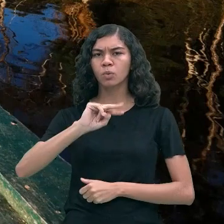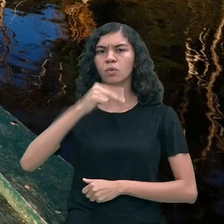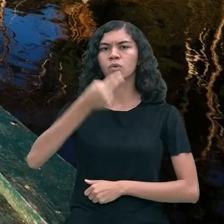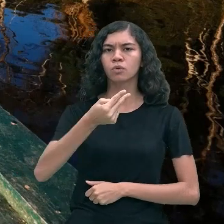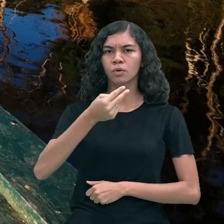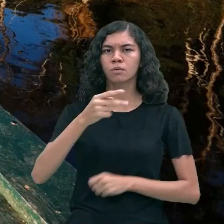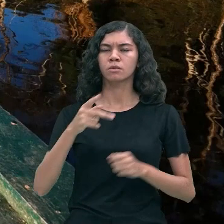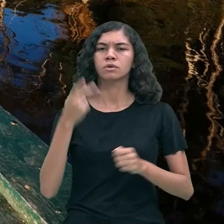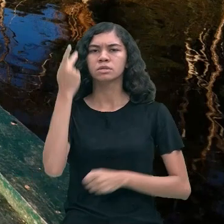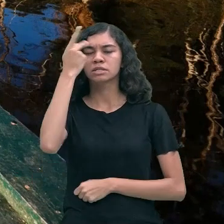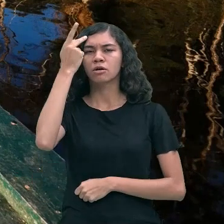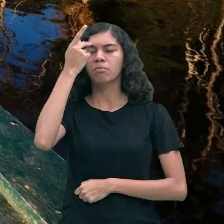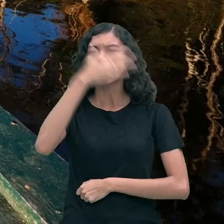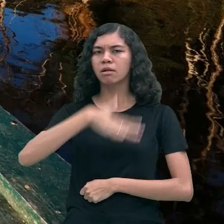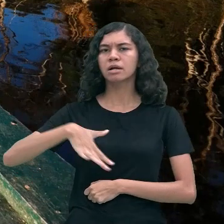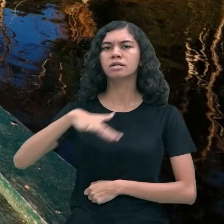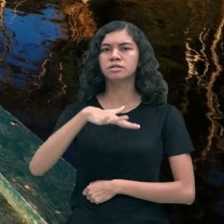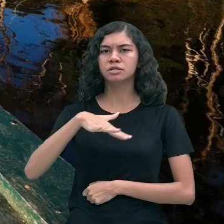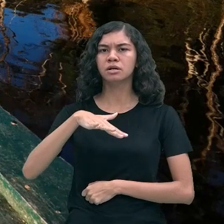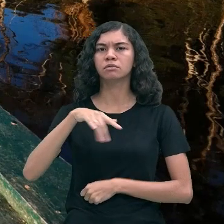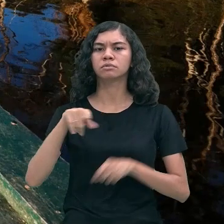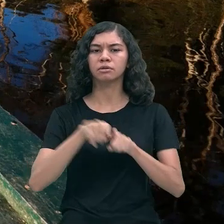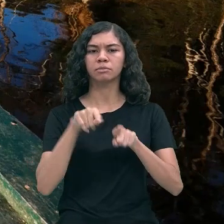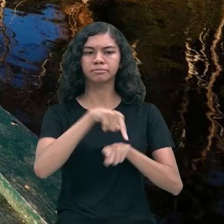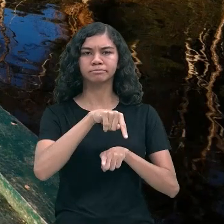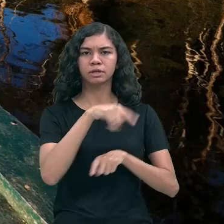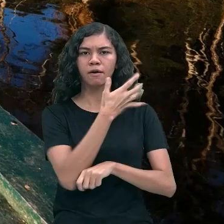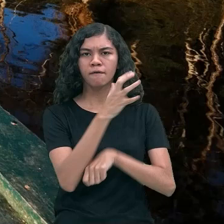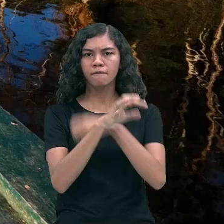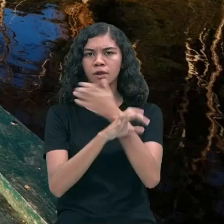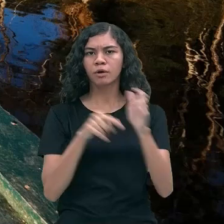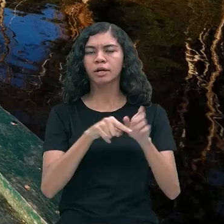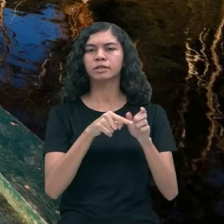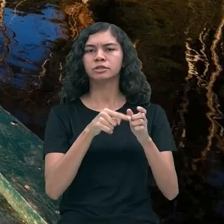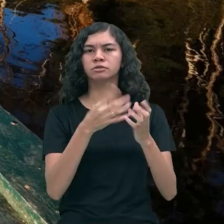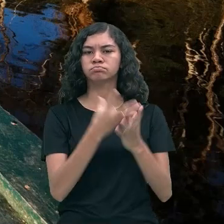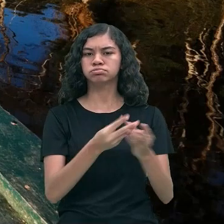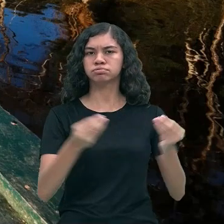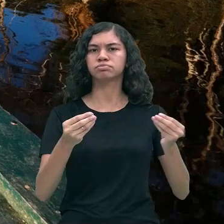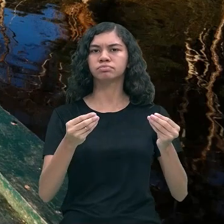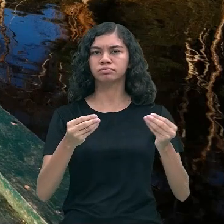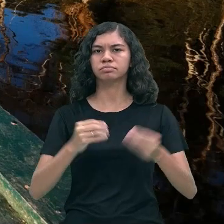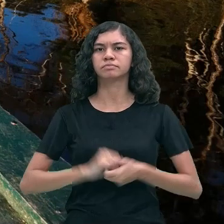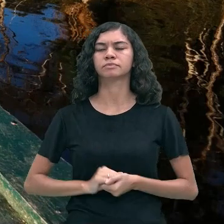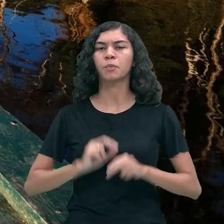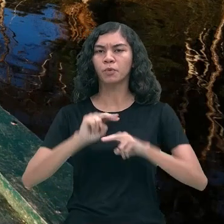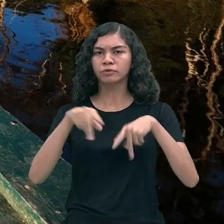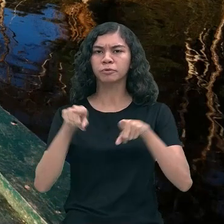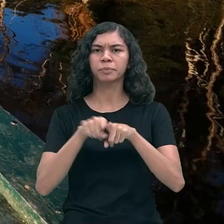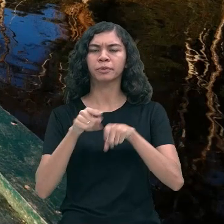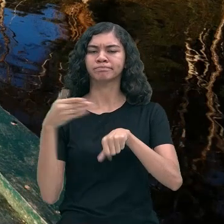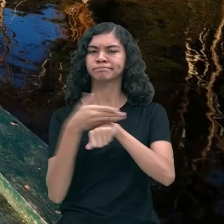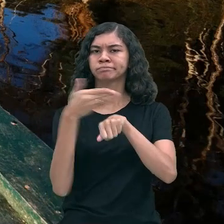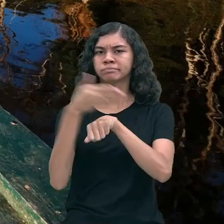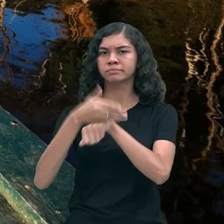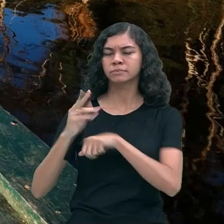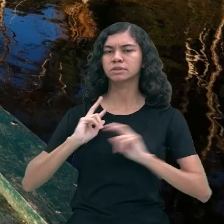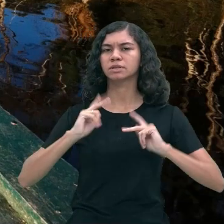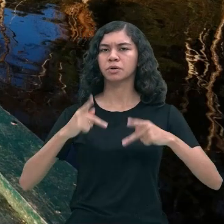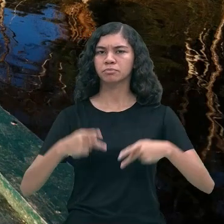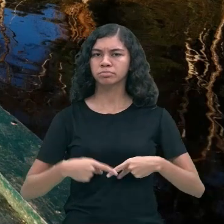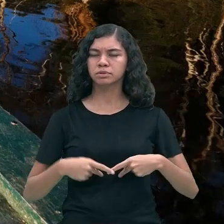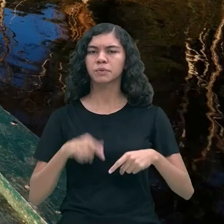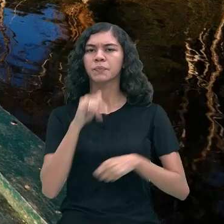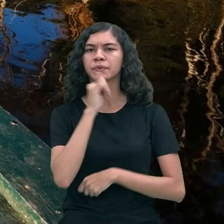amazônica que já chegou a ser derrubado. Por que ela chegou a ser derrubada? Por causa da interferência humana. Então, as atividades econômicas,